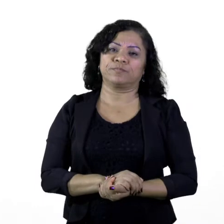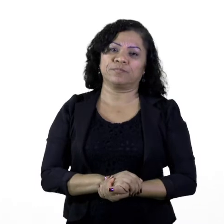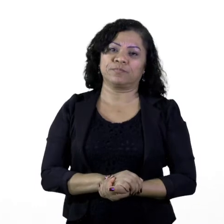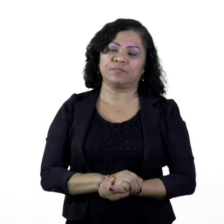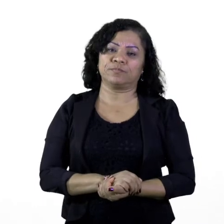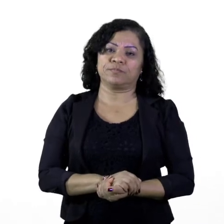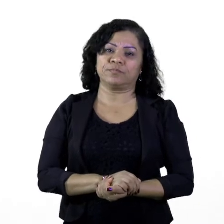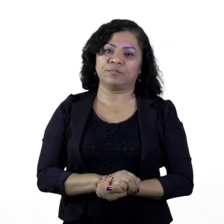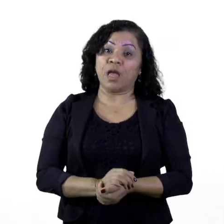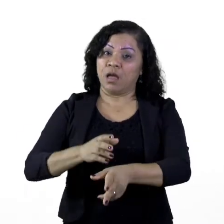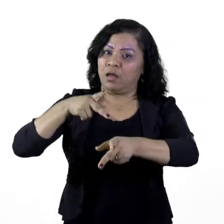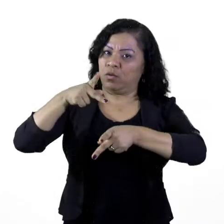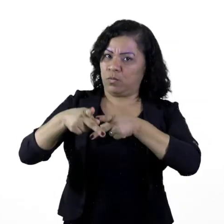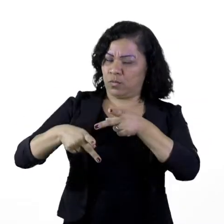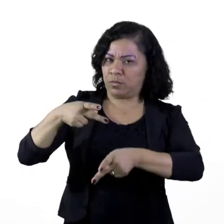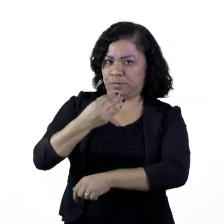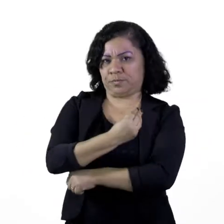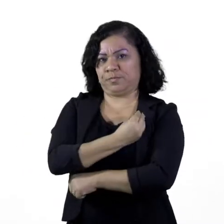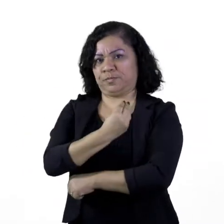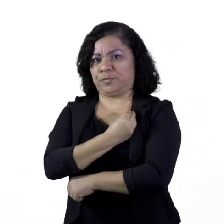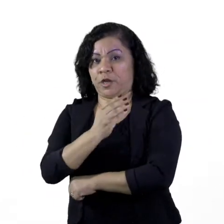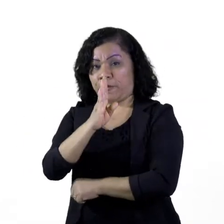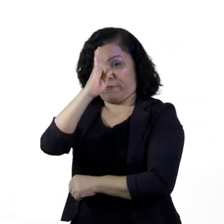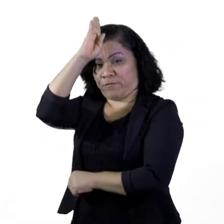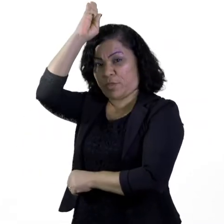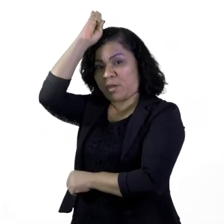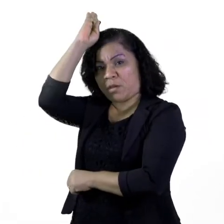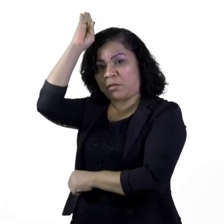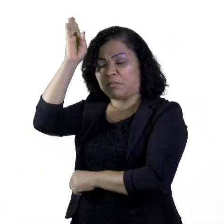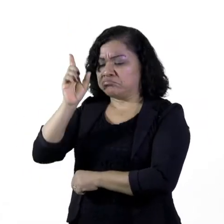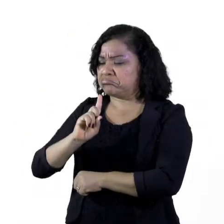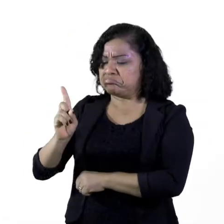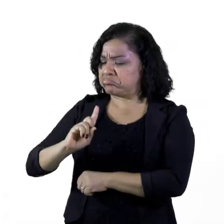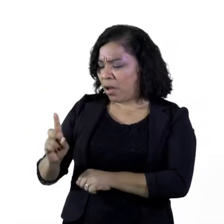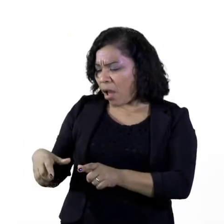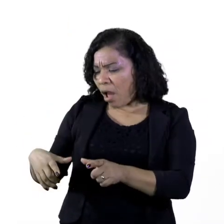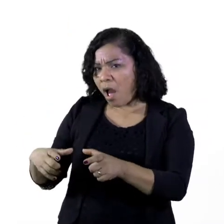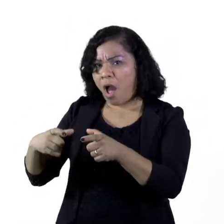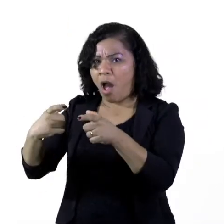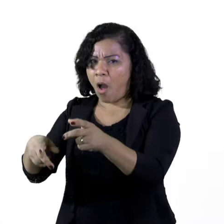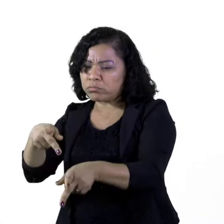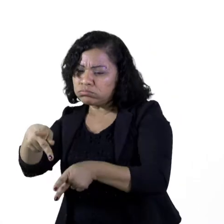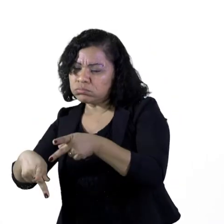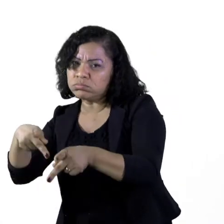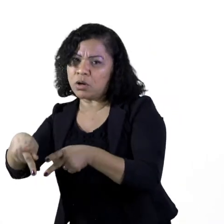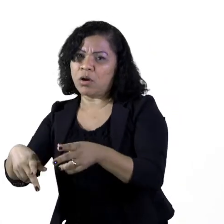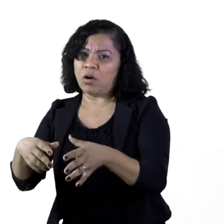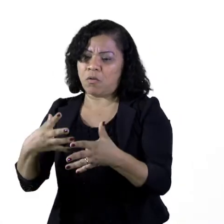Os povos que viviam em Roma não eram povos que se sujeitavam assim também